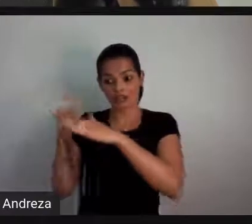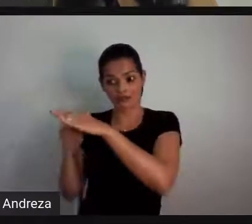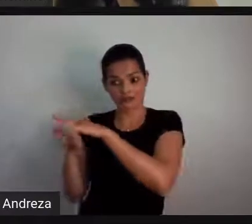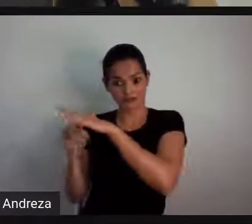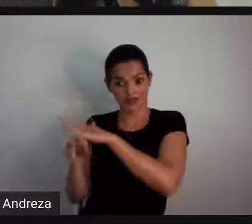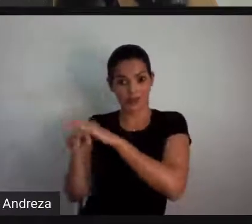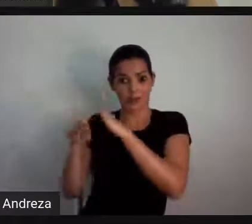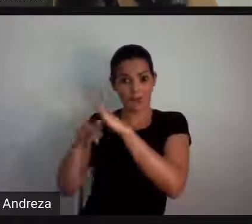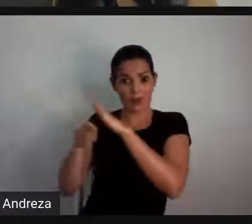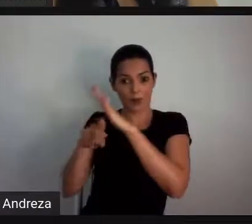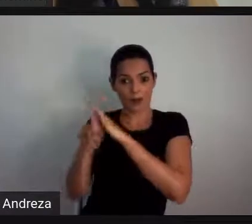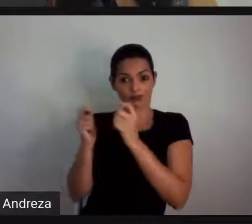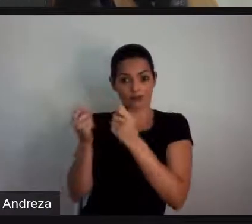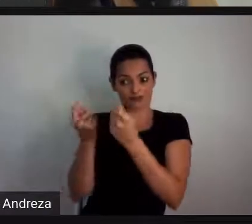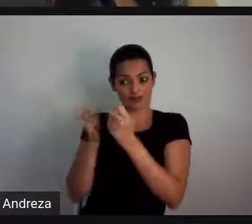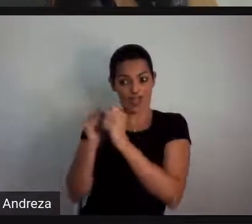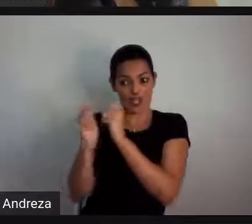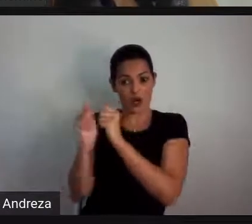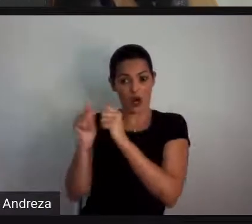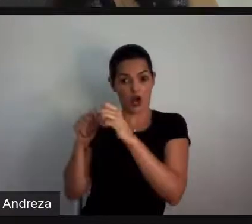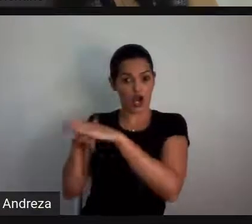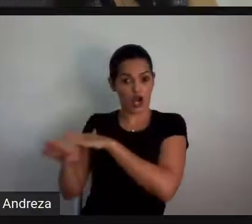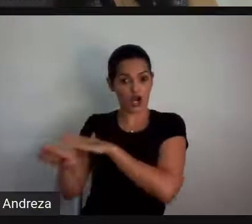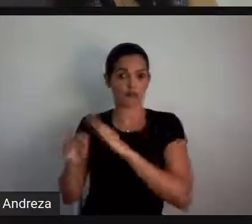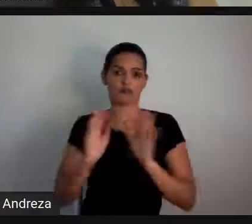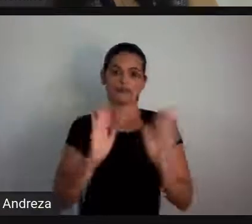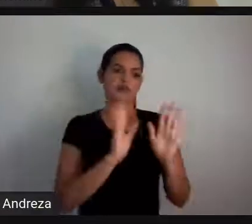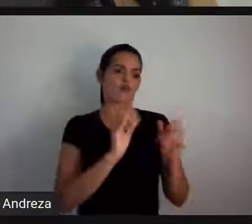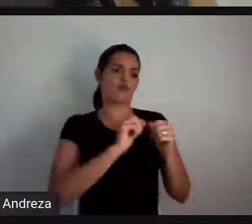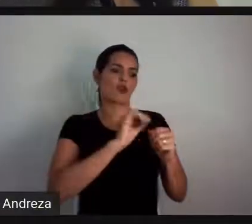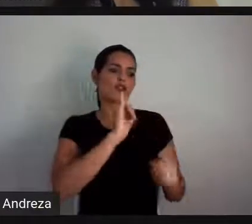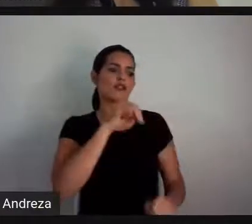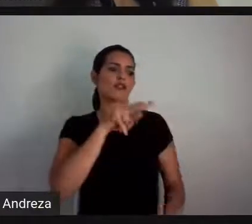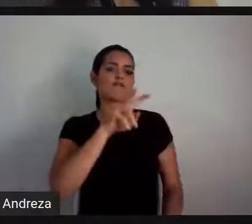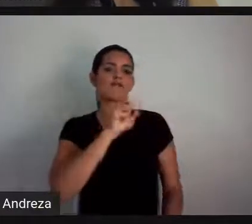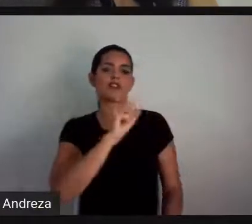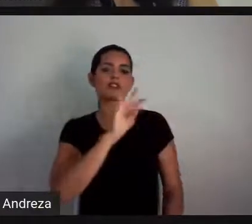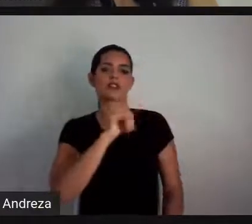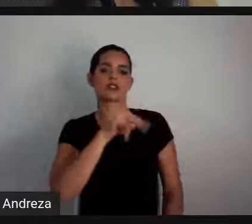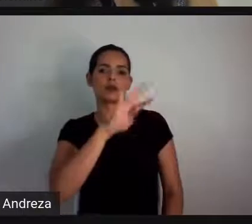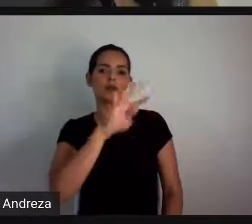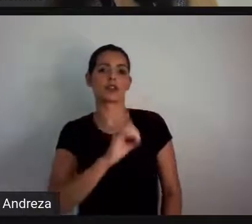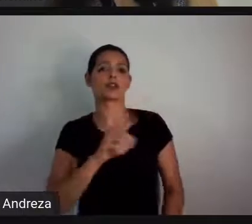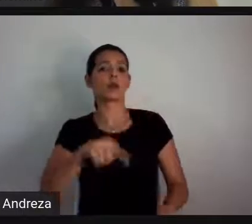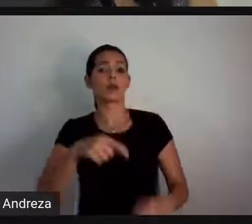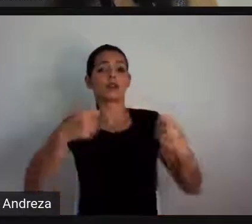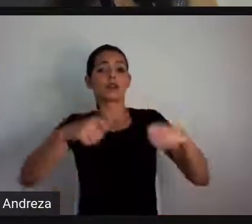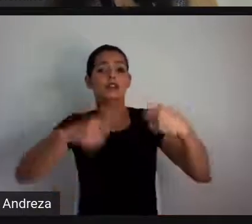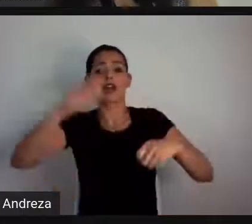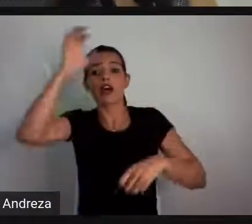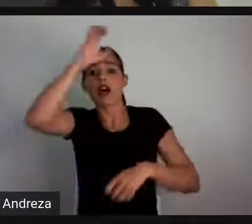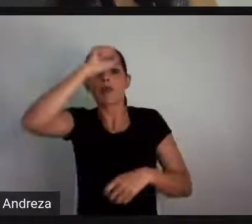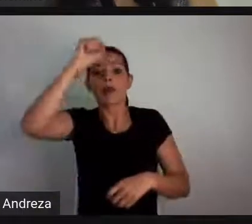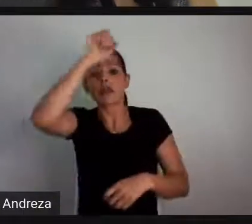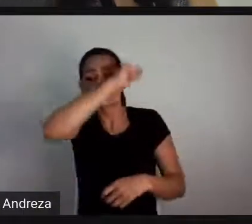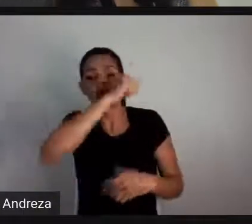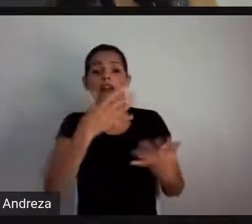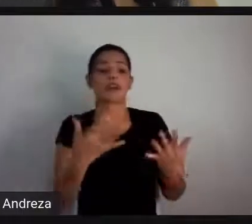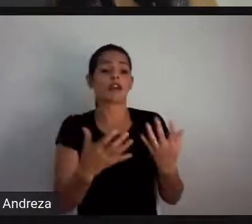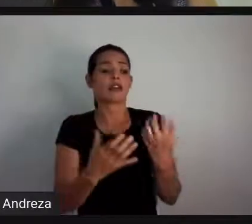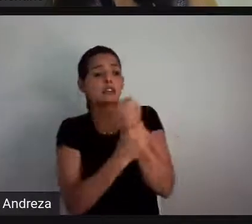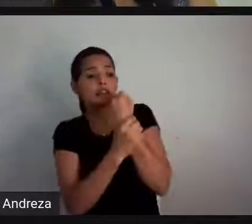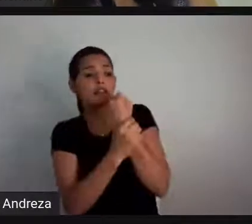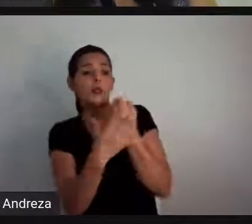investia, né? Então, eu tive que aprender a lidar com os meus medos, com as minhas inseguranças, tive que aprender